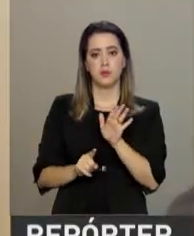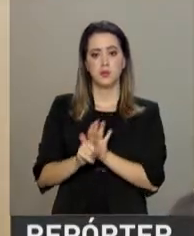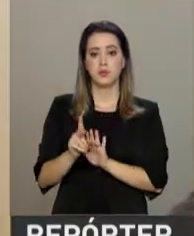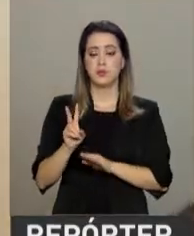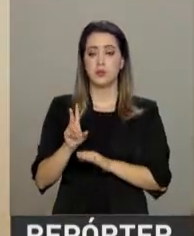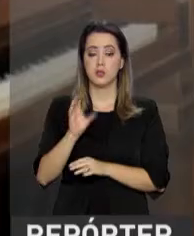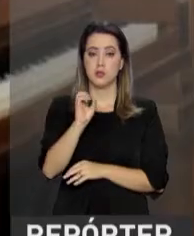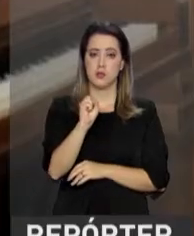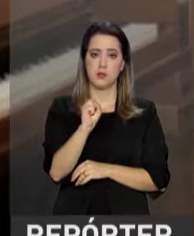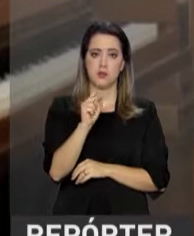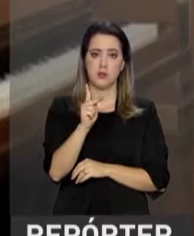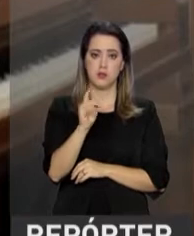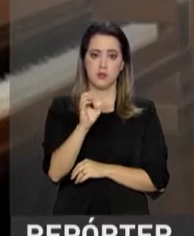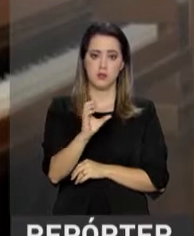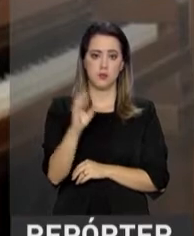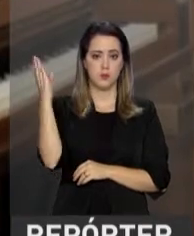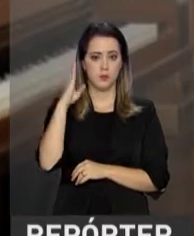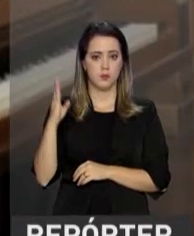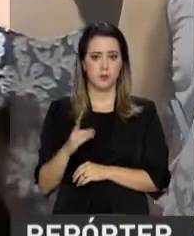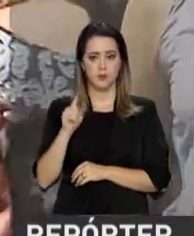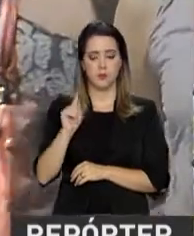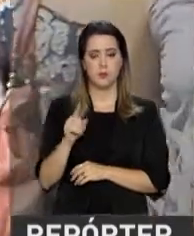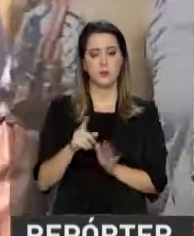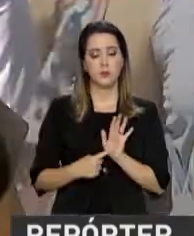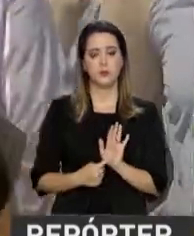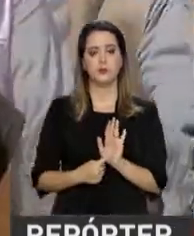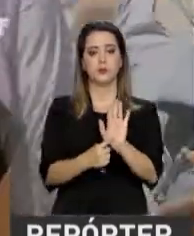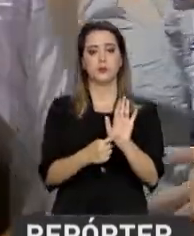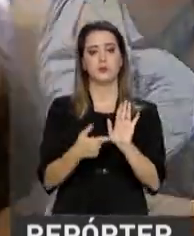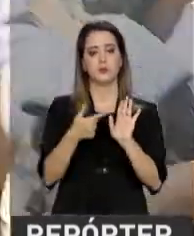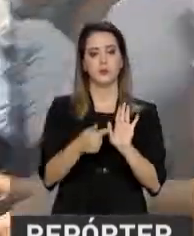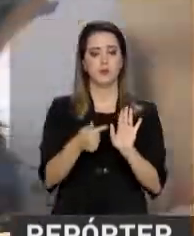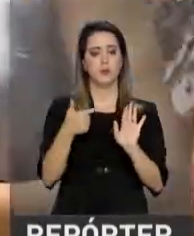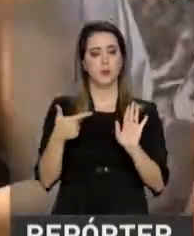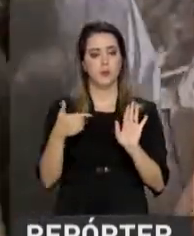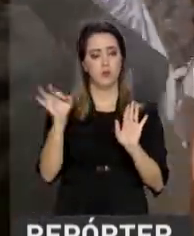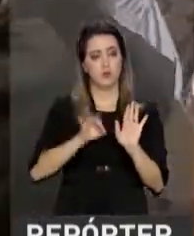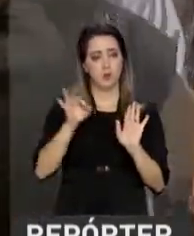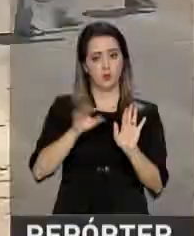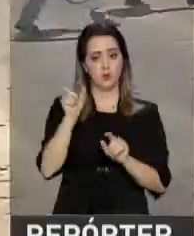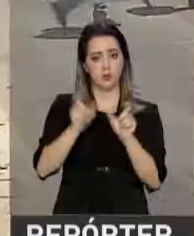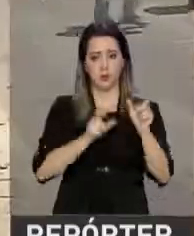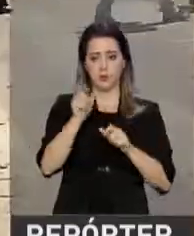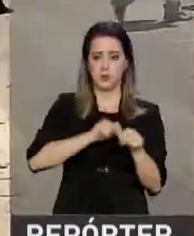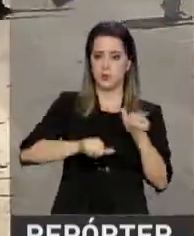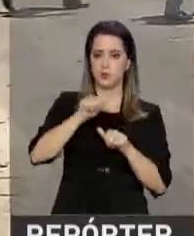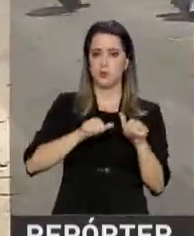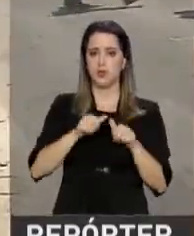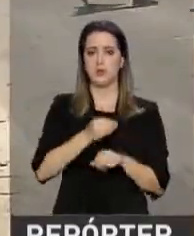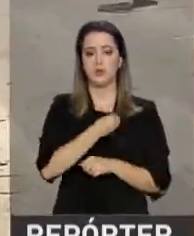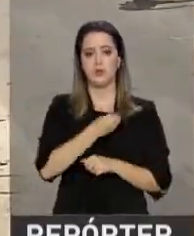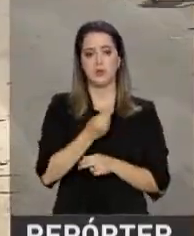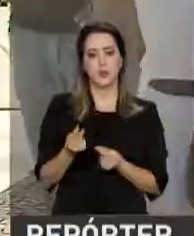ao crédito spc brasil por exemplo mostrou que 72% dos brasileiros mudaram a rotina